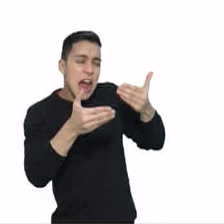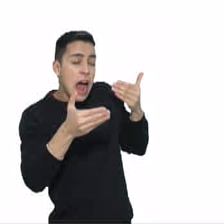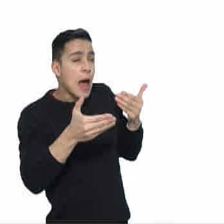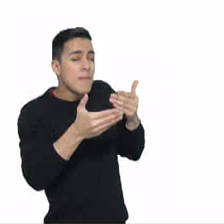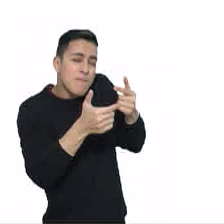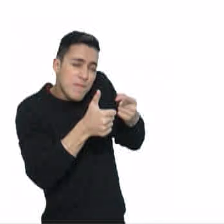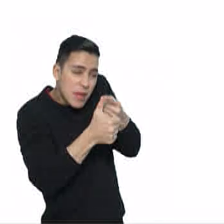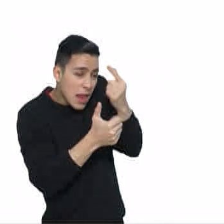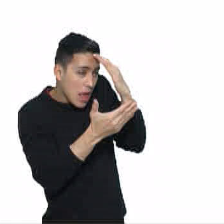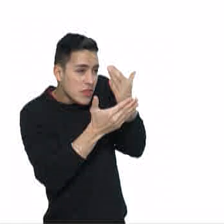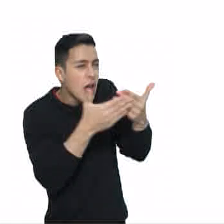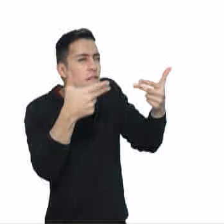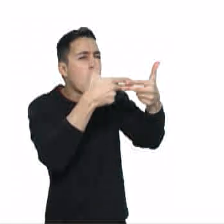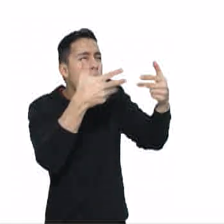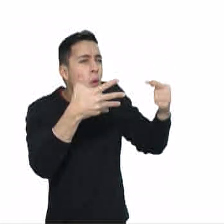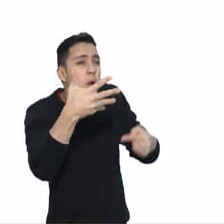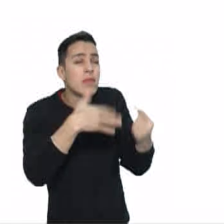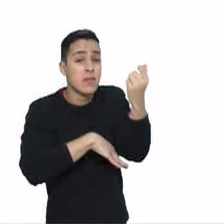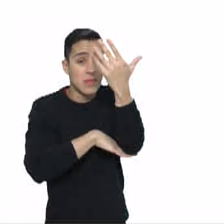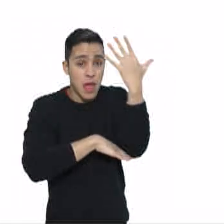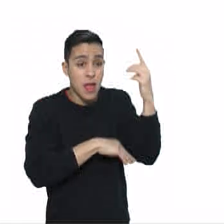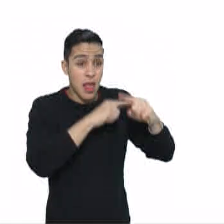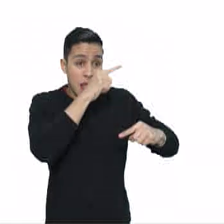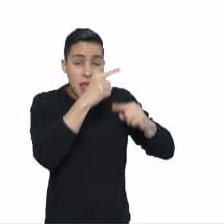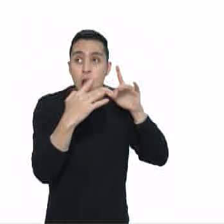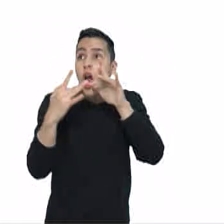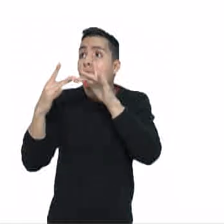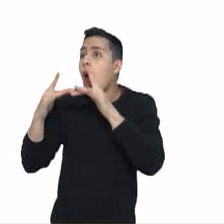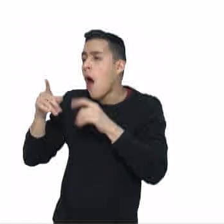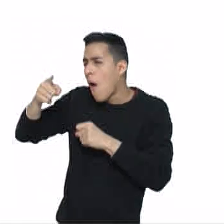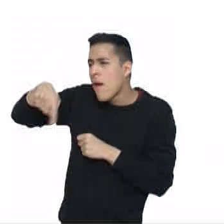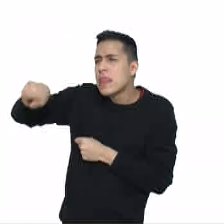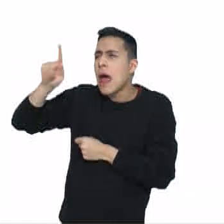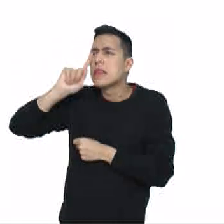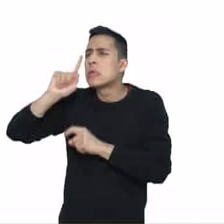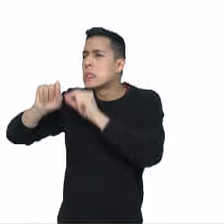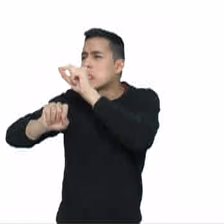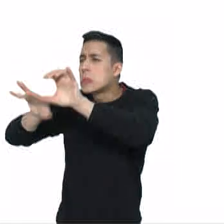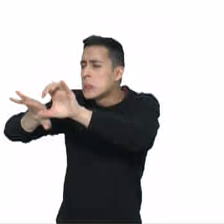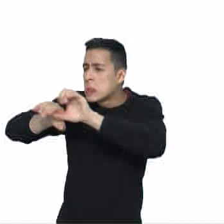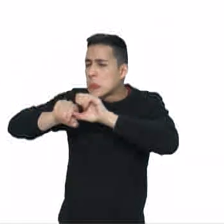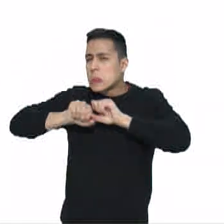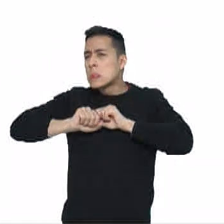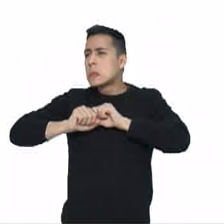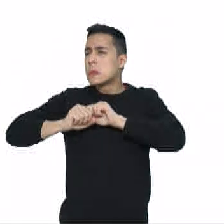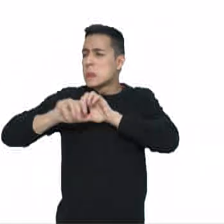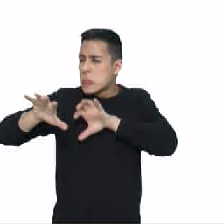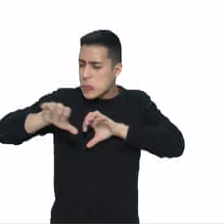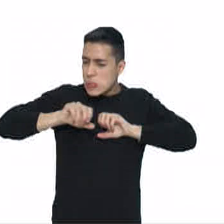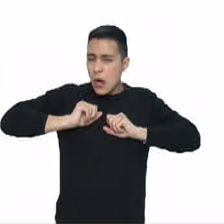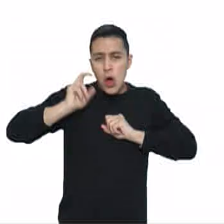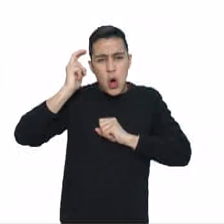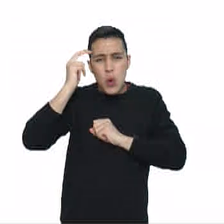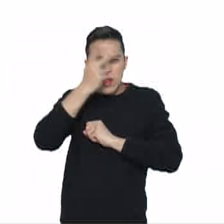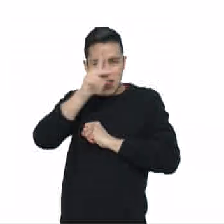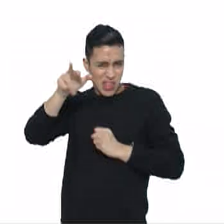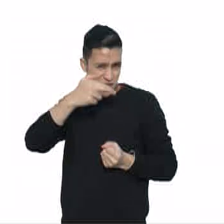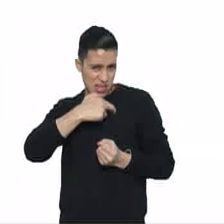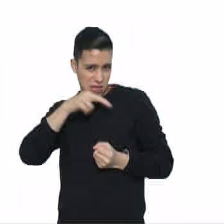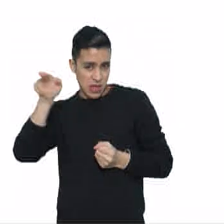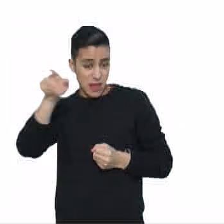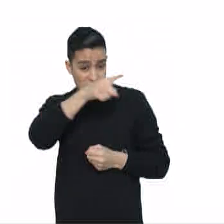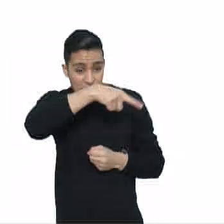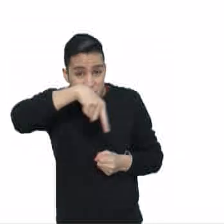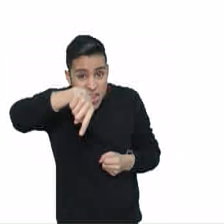natureza. Com o passar do tempo tiveram contato com os gregos e acabaram assimilando a cultura e a religião dos gregos também.